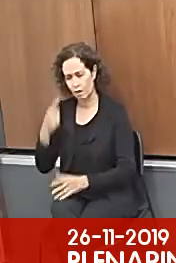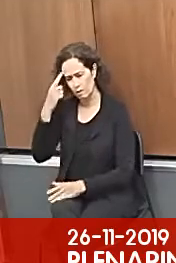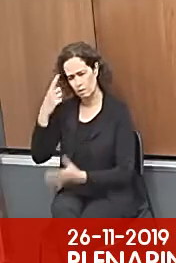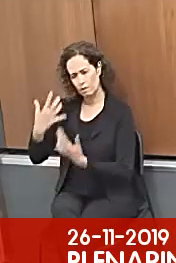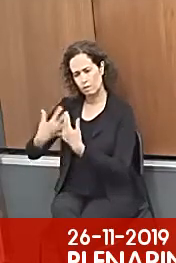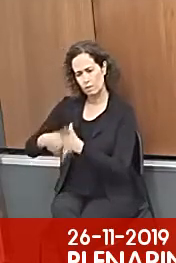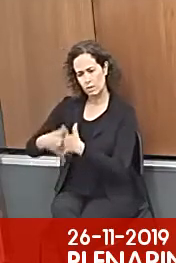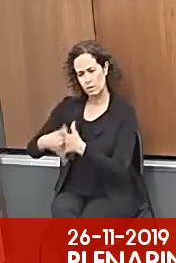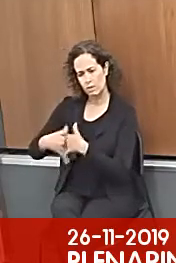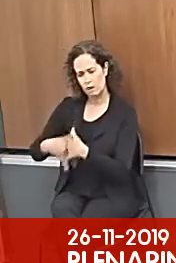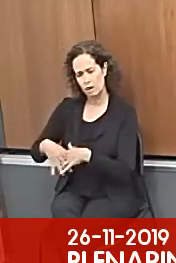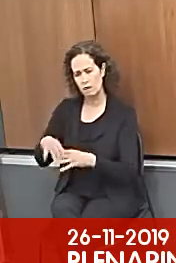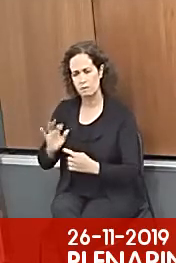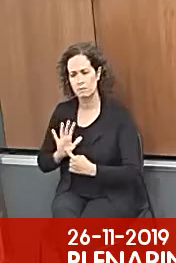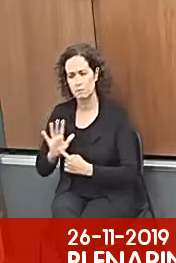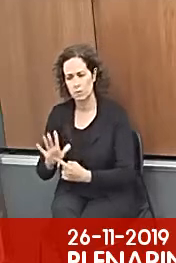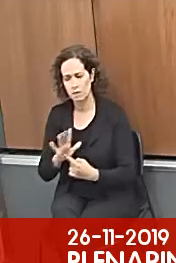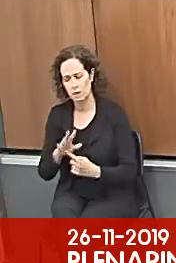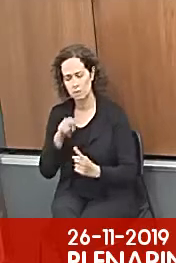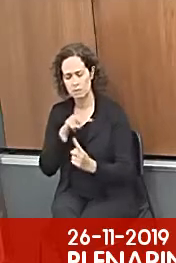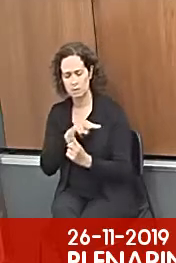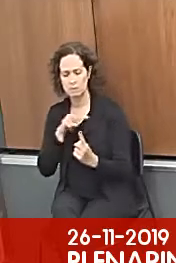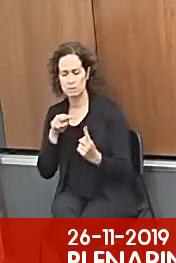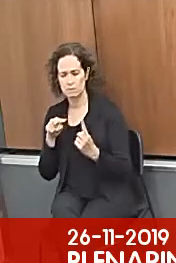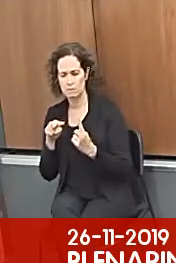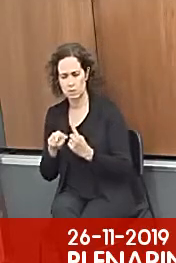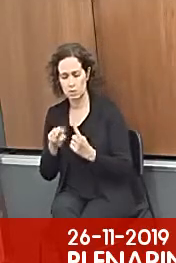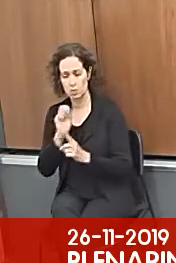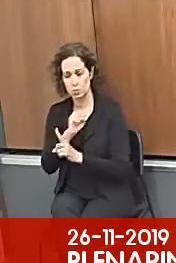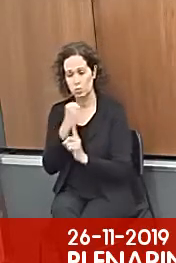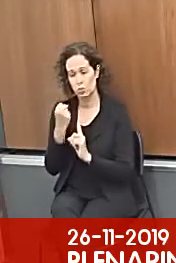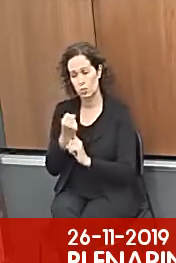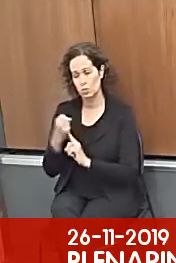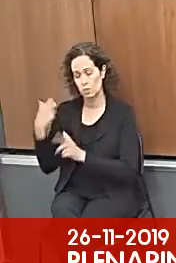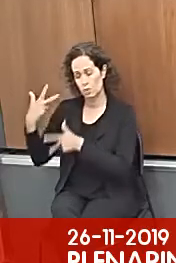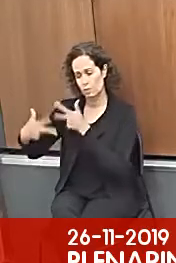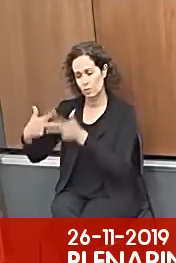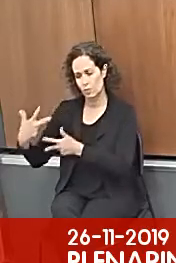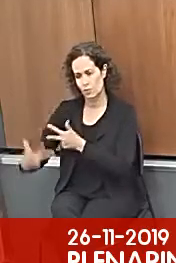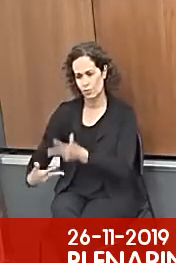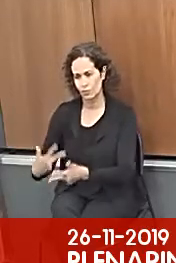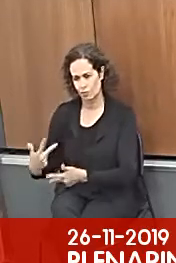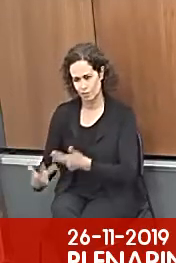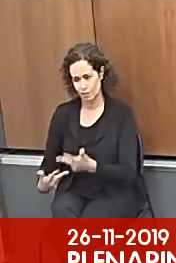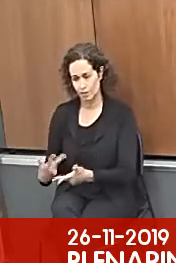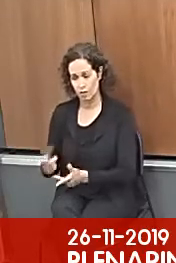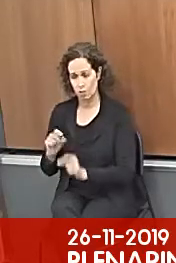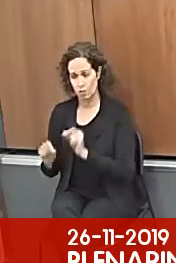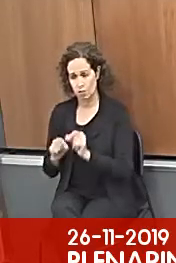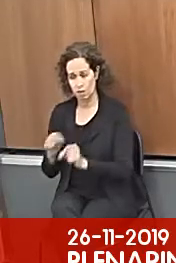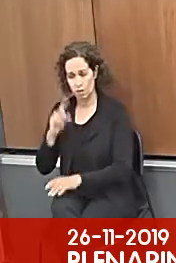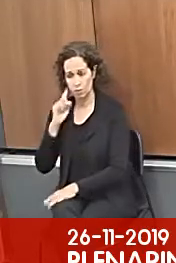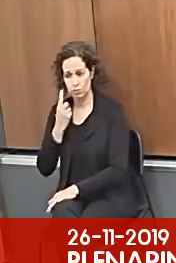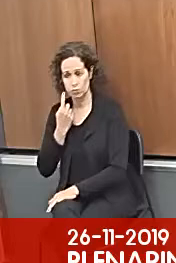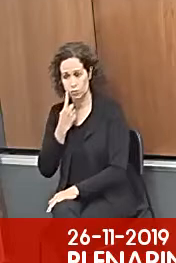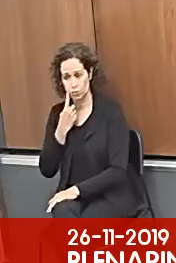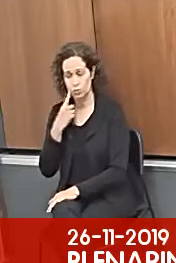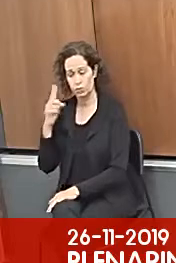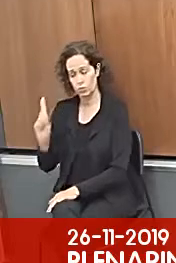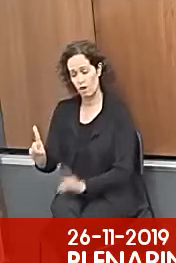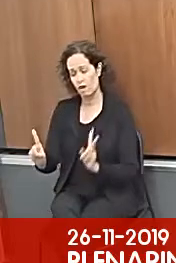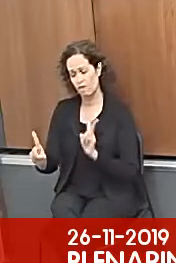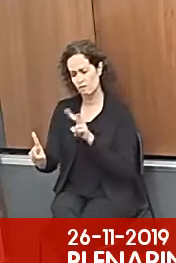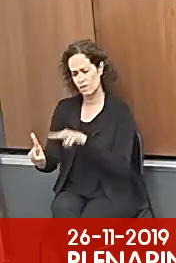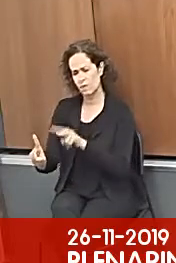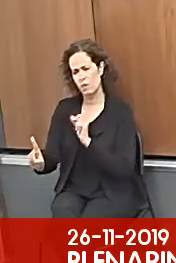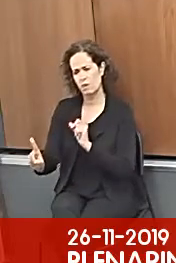de deixar é numa perspectiva socioantropológica. É onde o surdo é visto como surdo e não como especial.